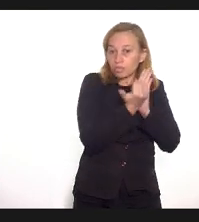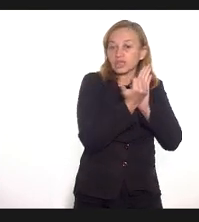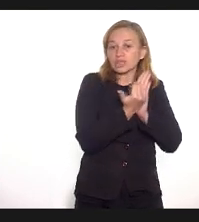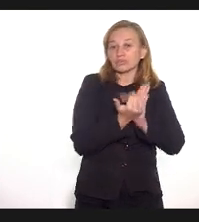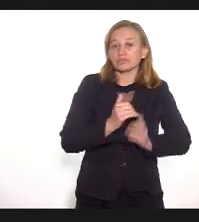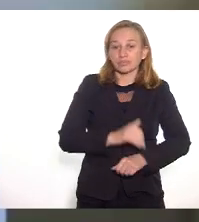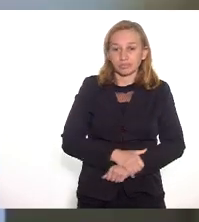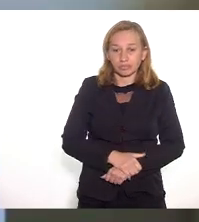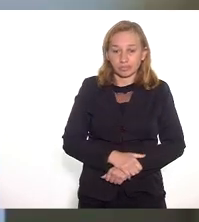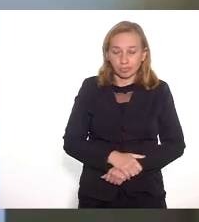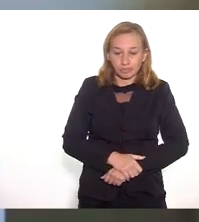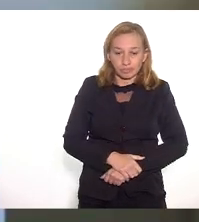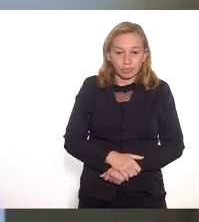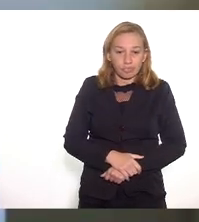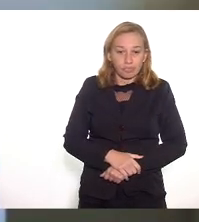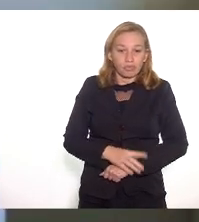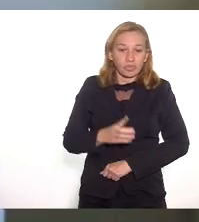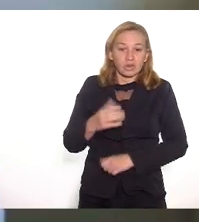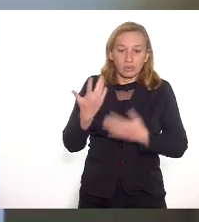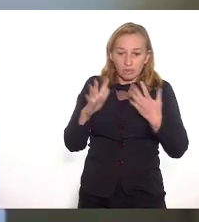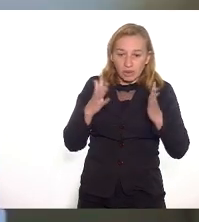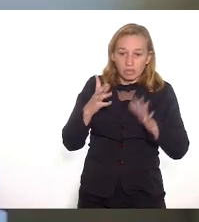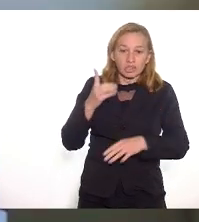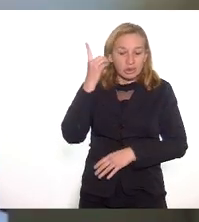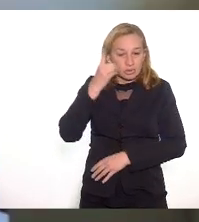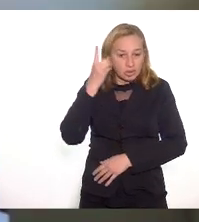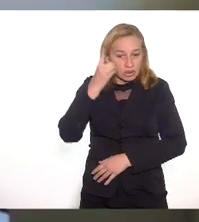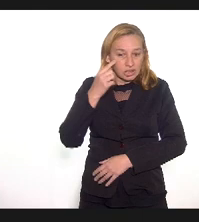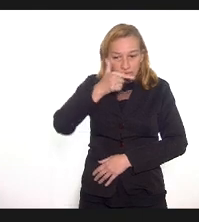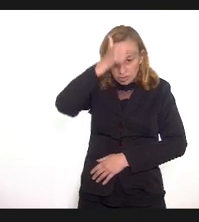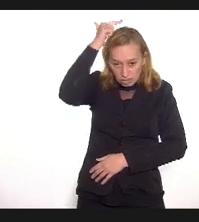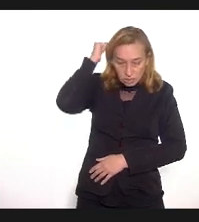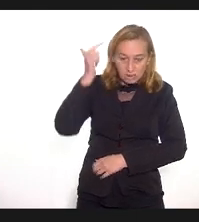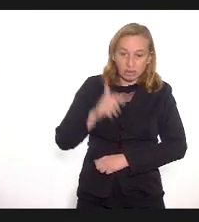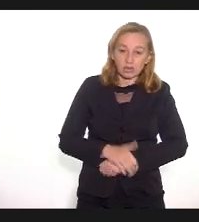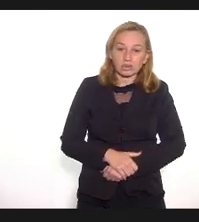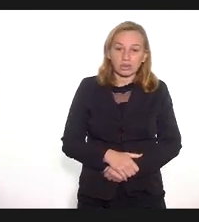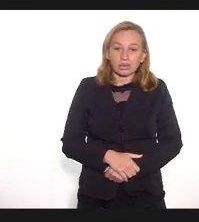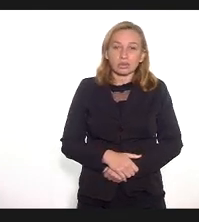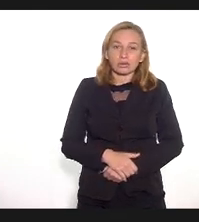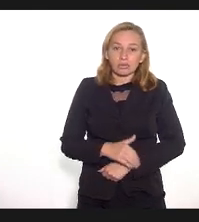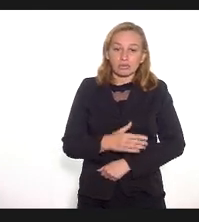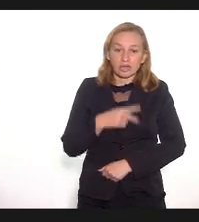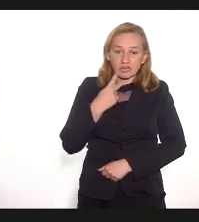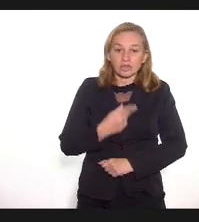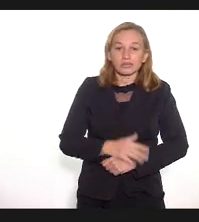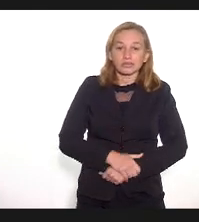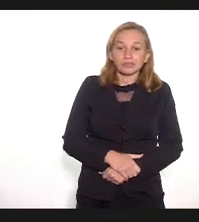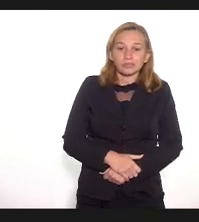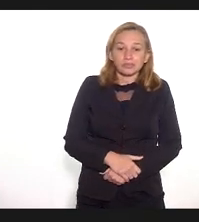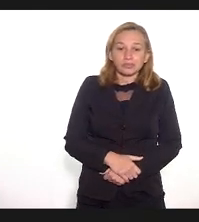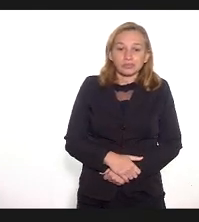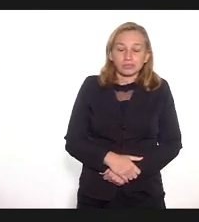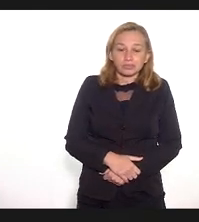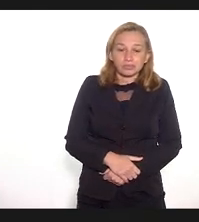pela... Parabéns, deputado Luiz Paulo, parabéns pelo parecer.